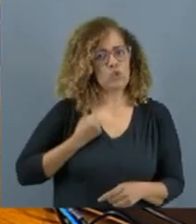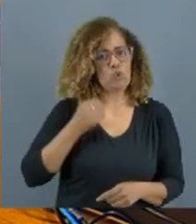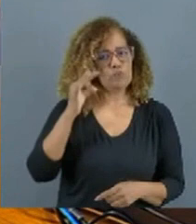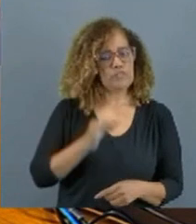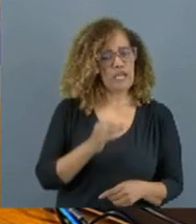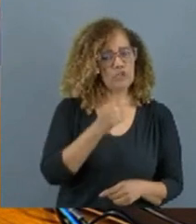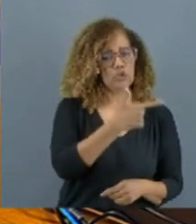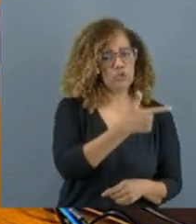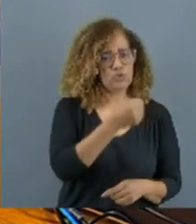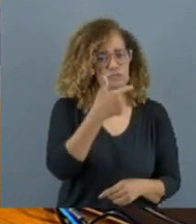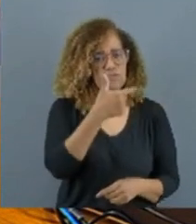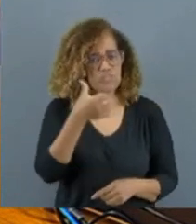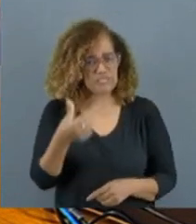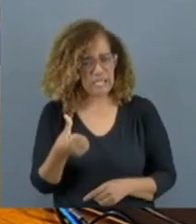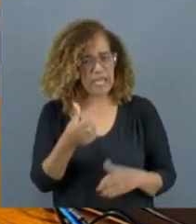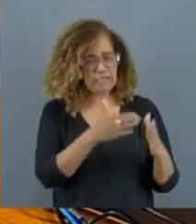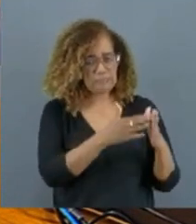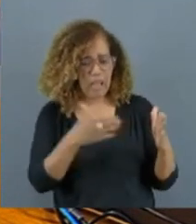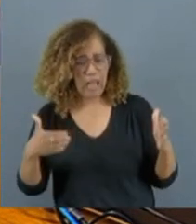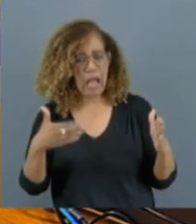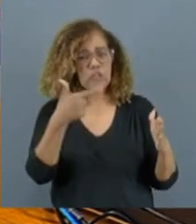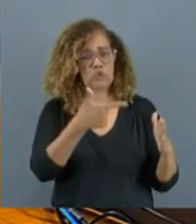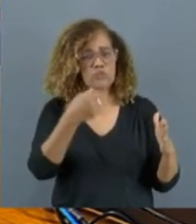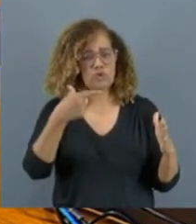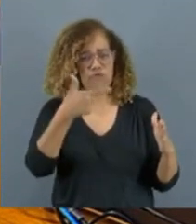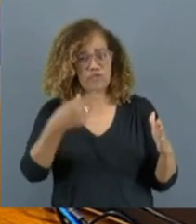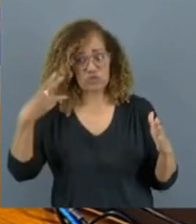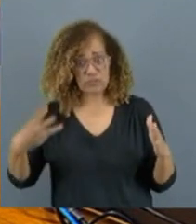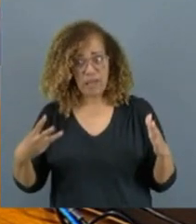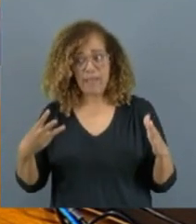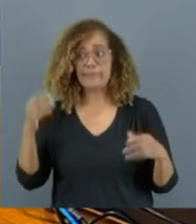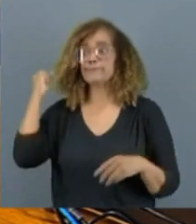entre 2006 e 2023, senadora Margarete,